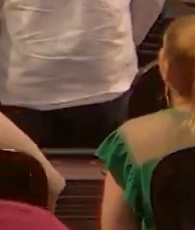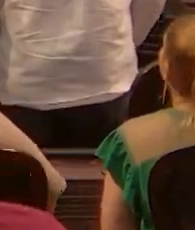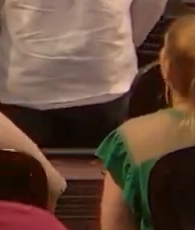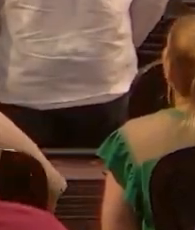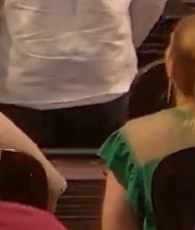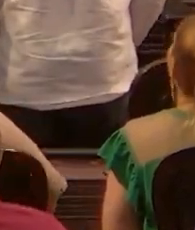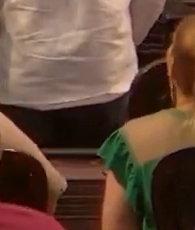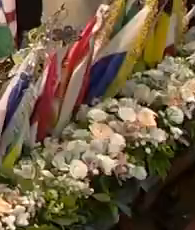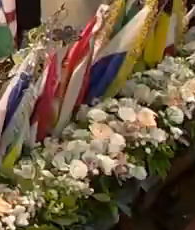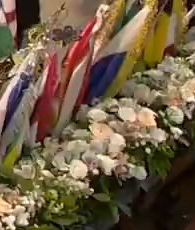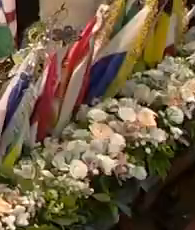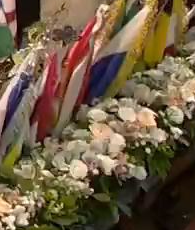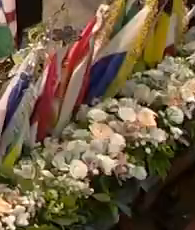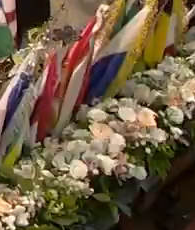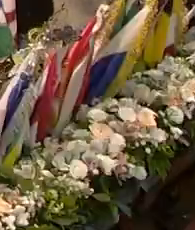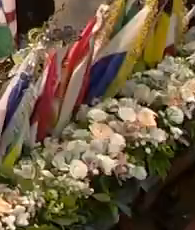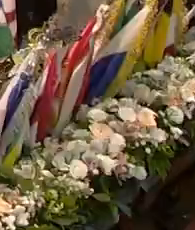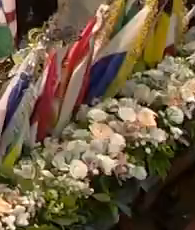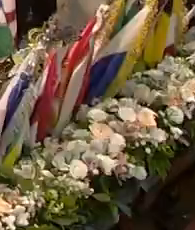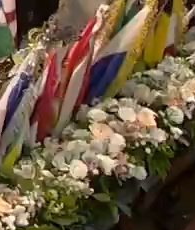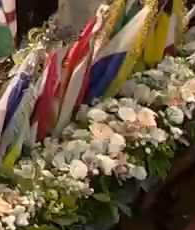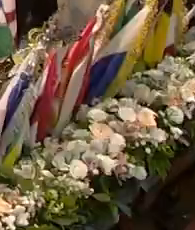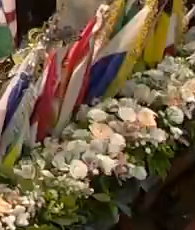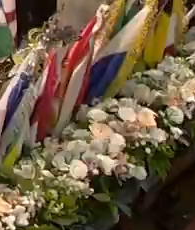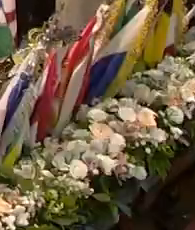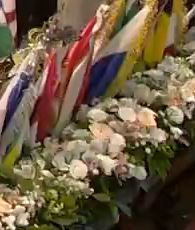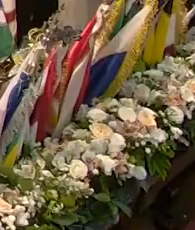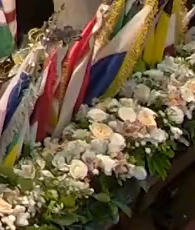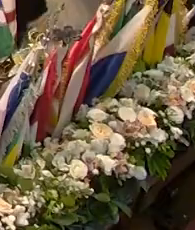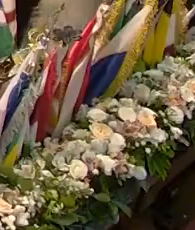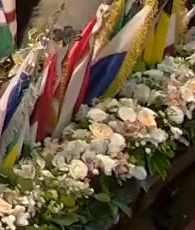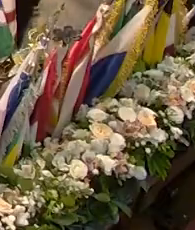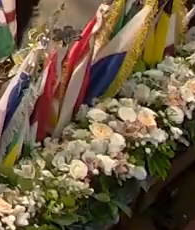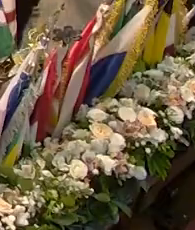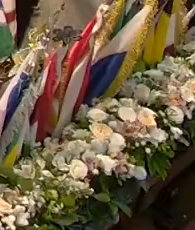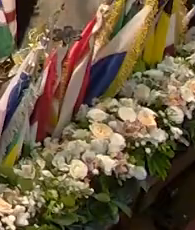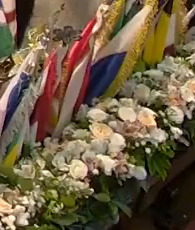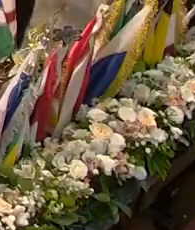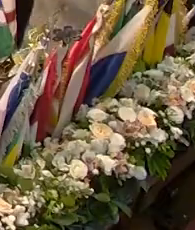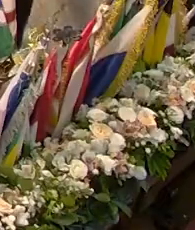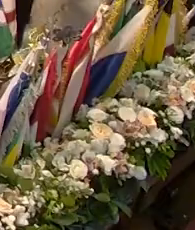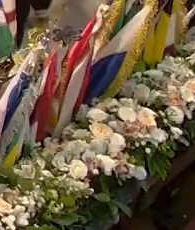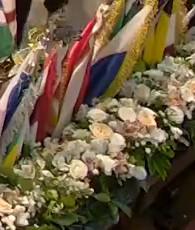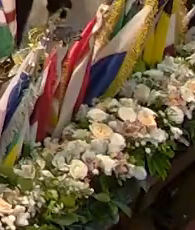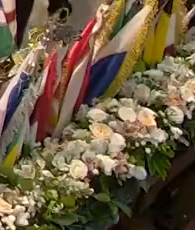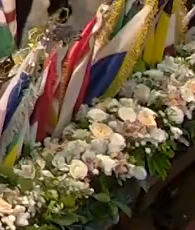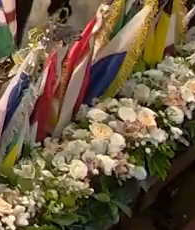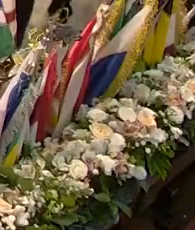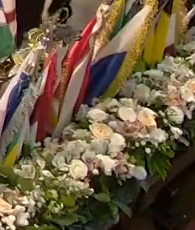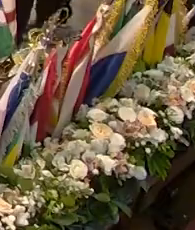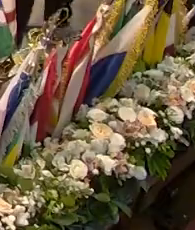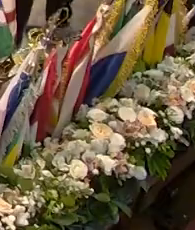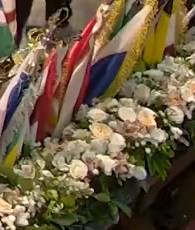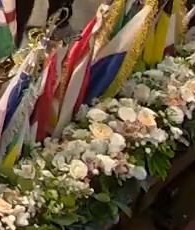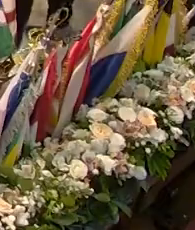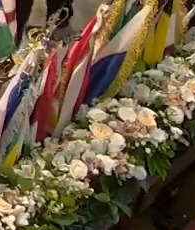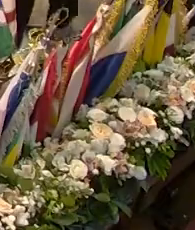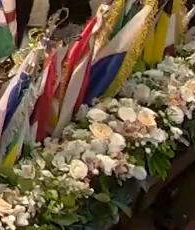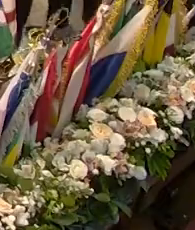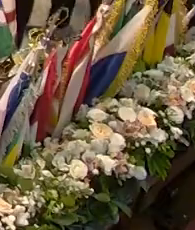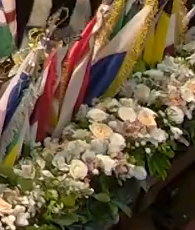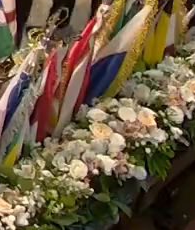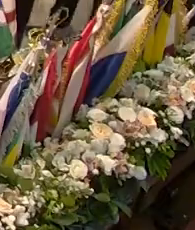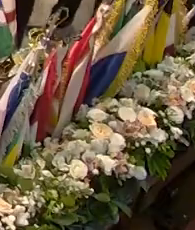o império serrano. Alô, Xoreire, alô, Xoreire. Atabaque pra lamber, é xirê pra